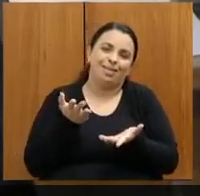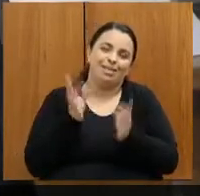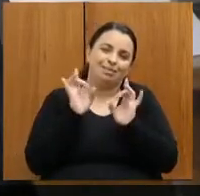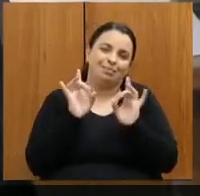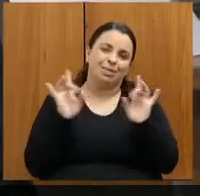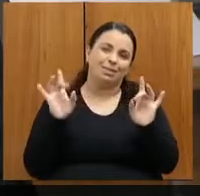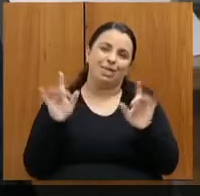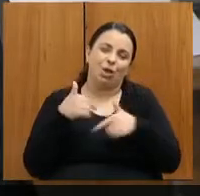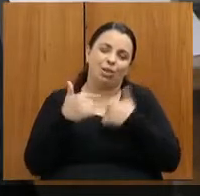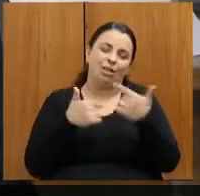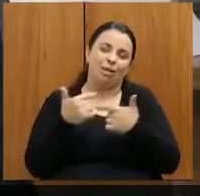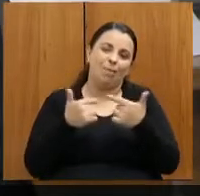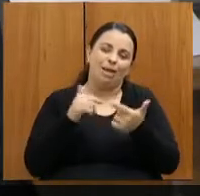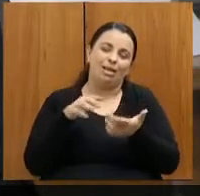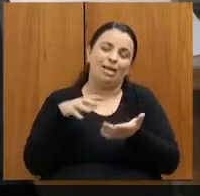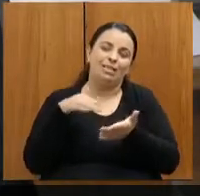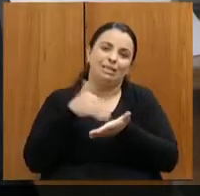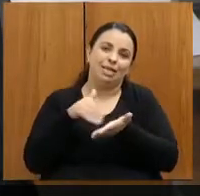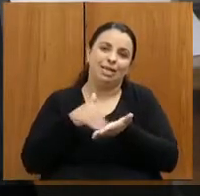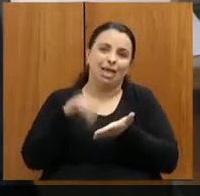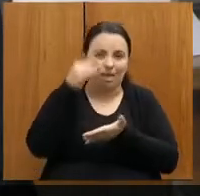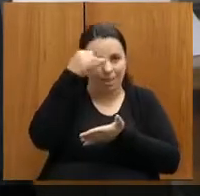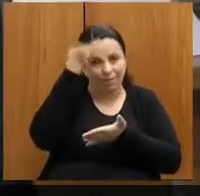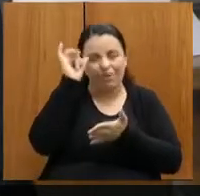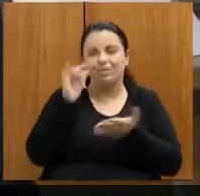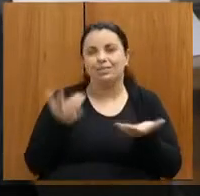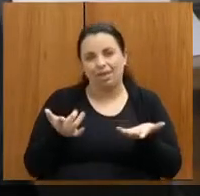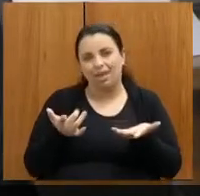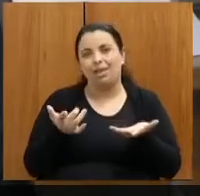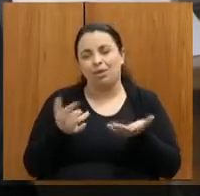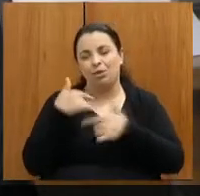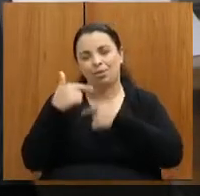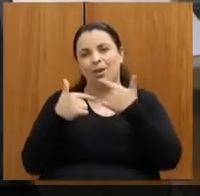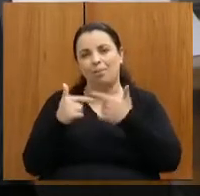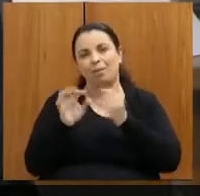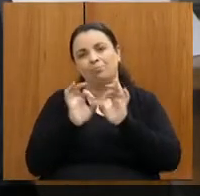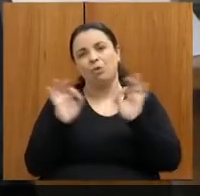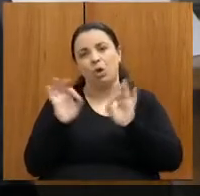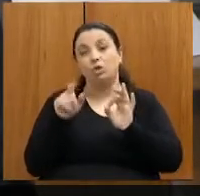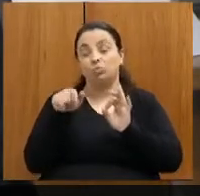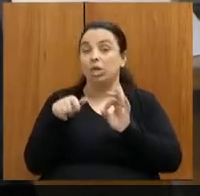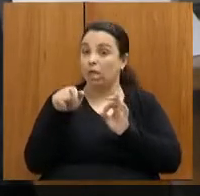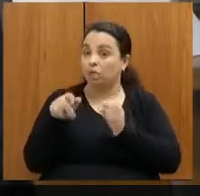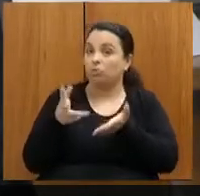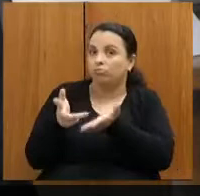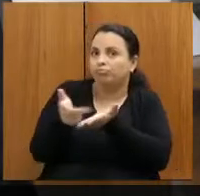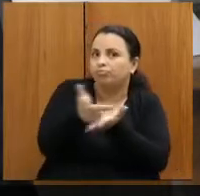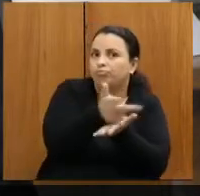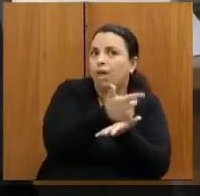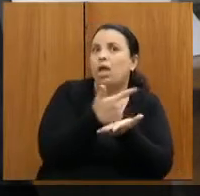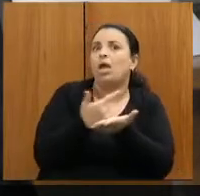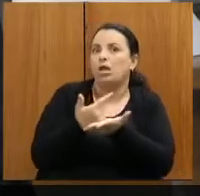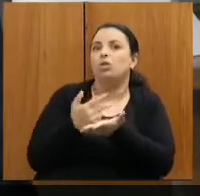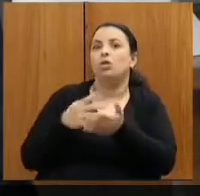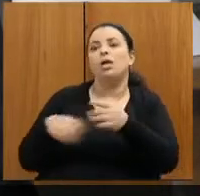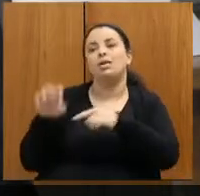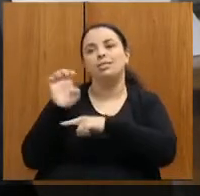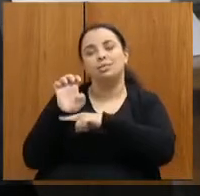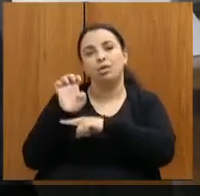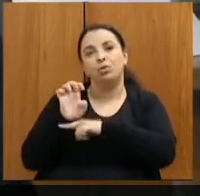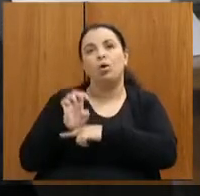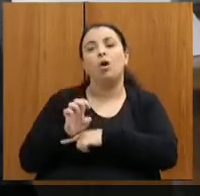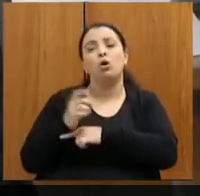tanto na parte de gestão fiscal por parte do Tesouro Estadual conta parte da arrecadação da receita estadual que vem fazendo